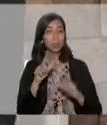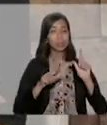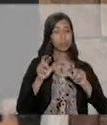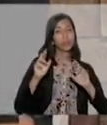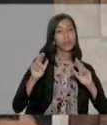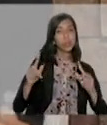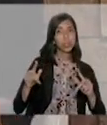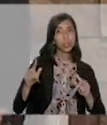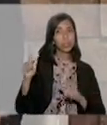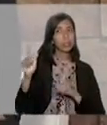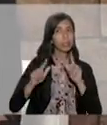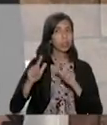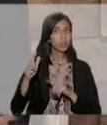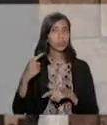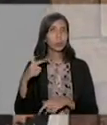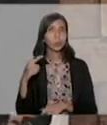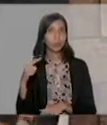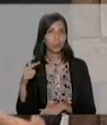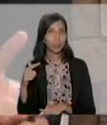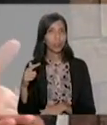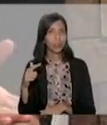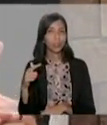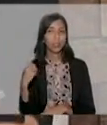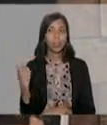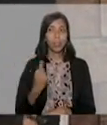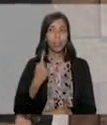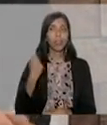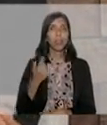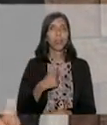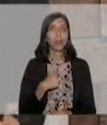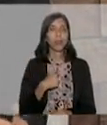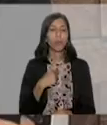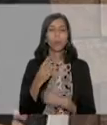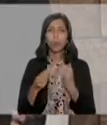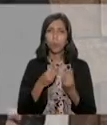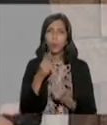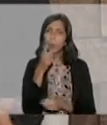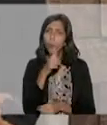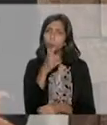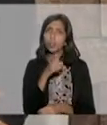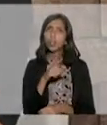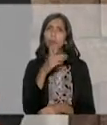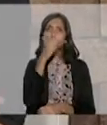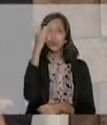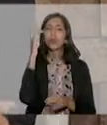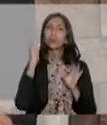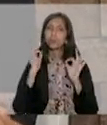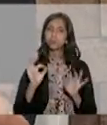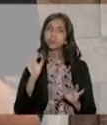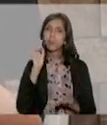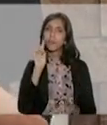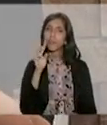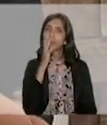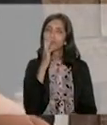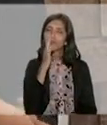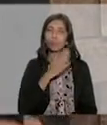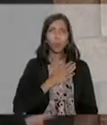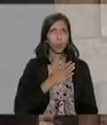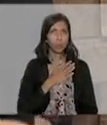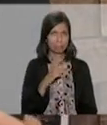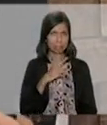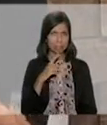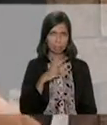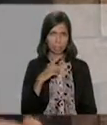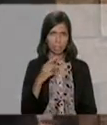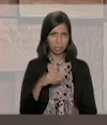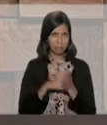é outra. TV não tem eu lírico. Então, como é que isso funciona para que as pessoas realmente possam gostar daquilo?